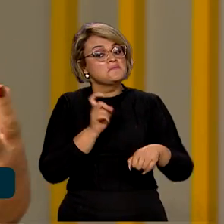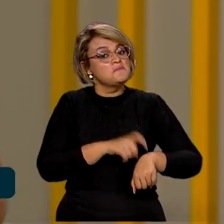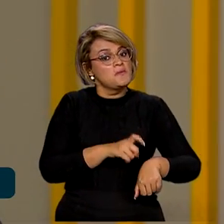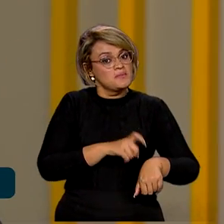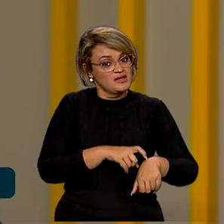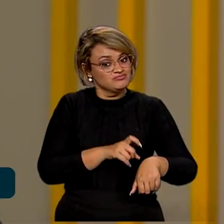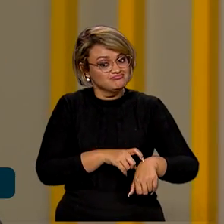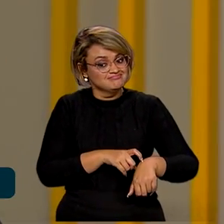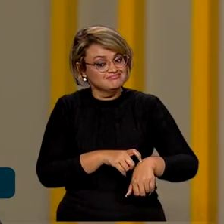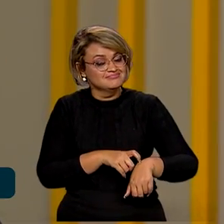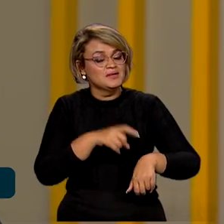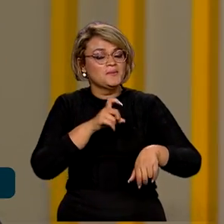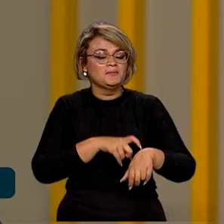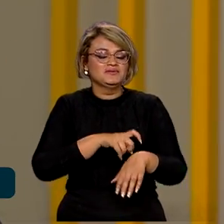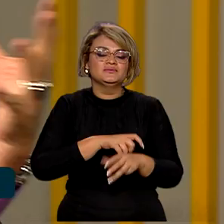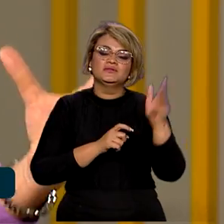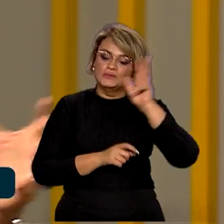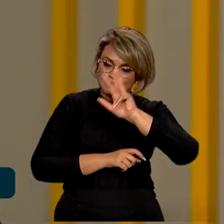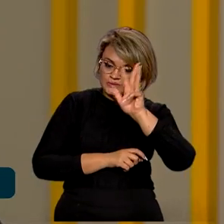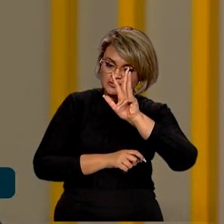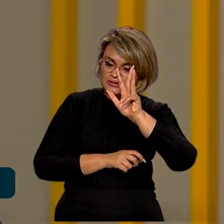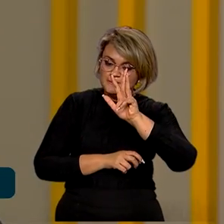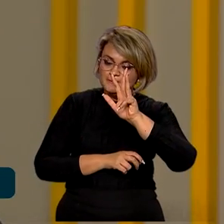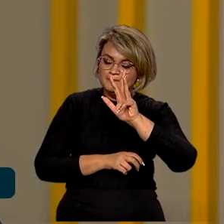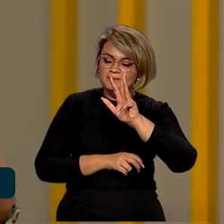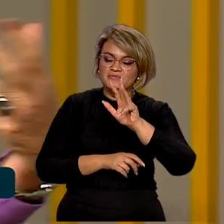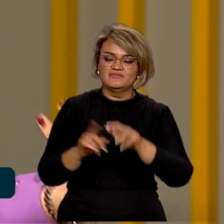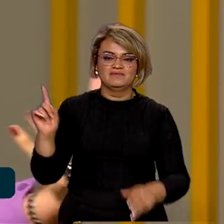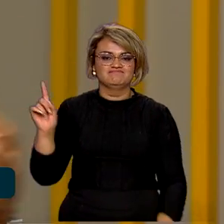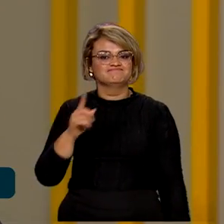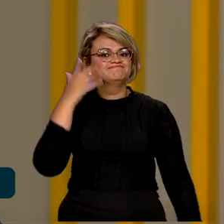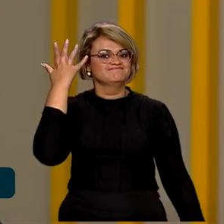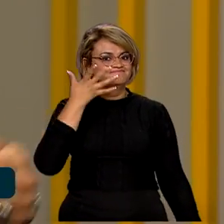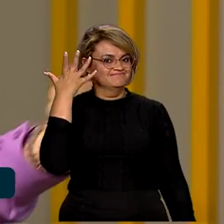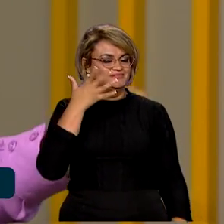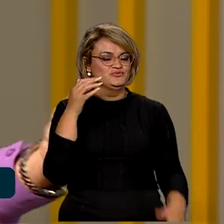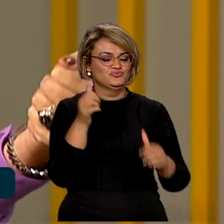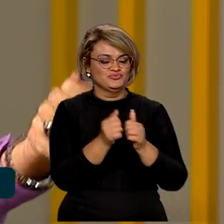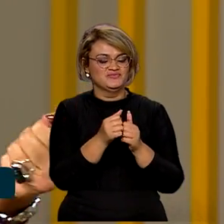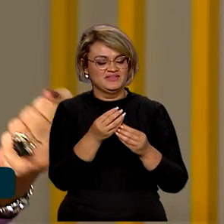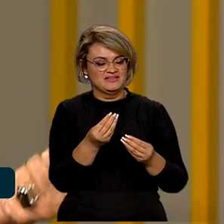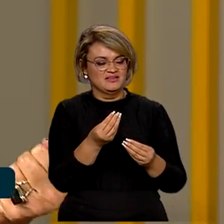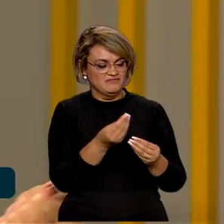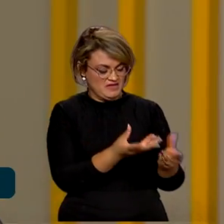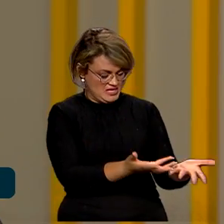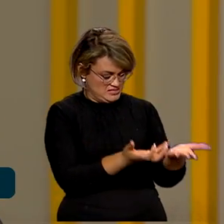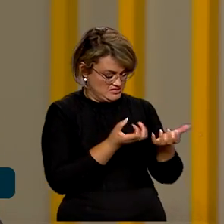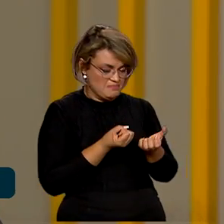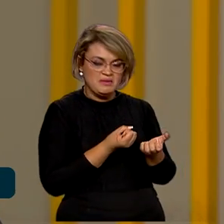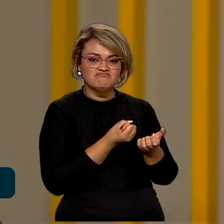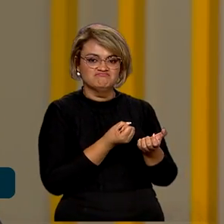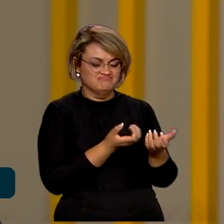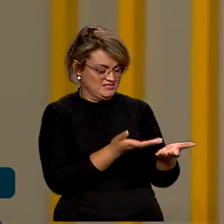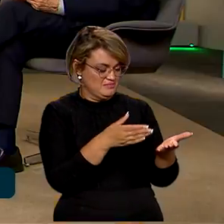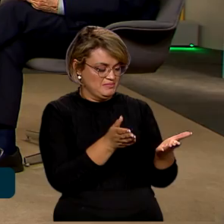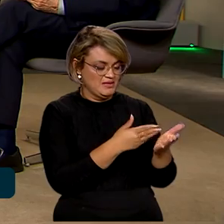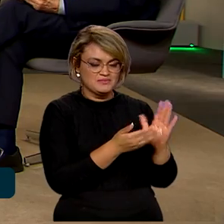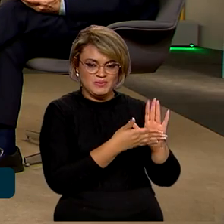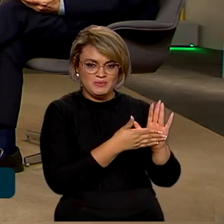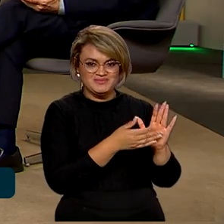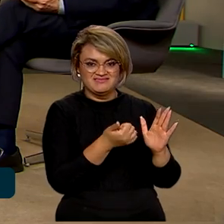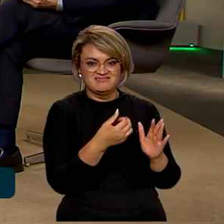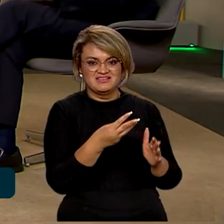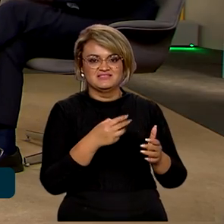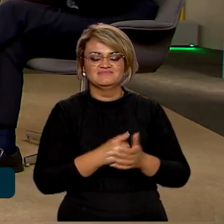né, de que o presidente fará essa fala, né, com a entrega, inclusive, física do caderno. Secretária